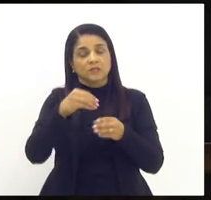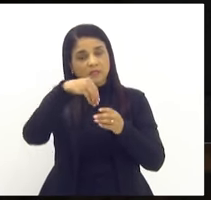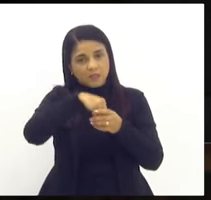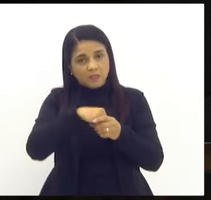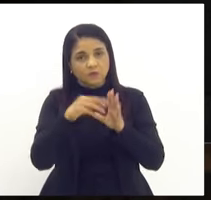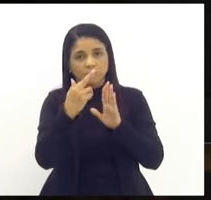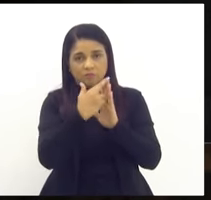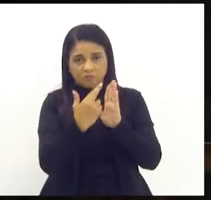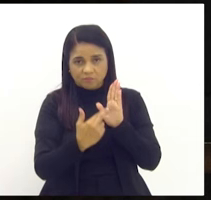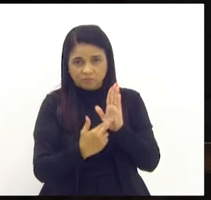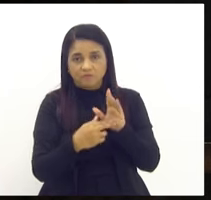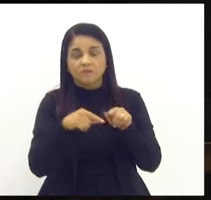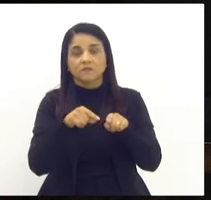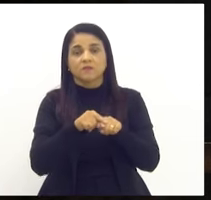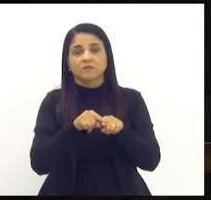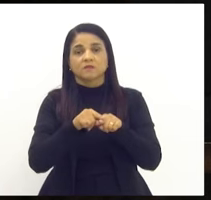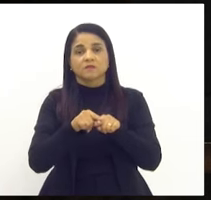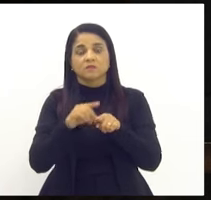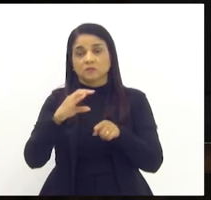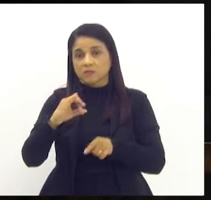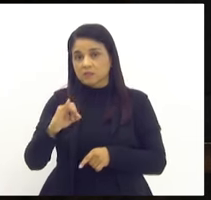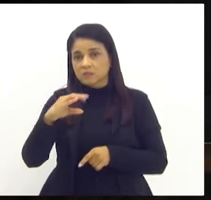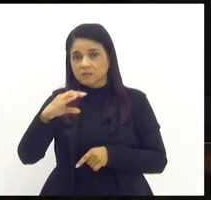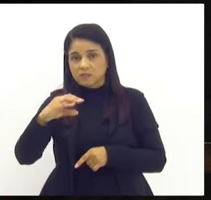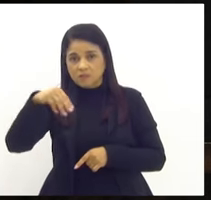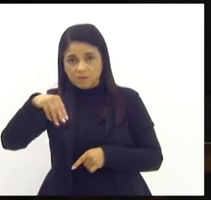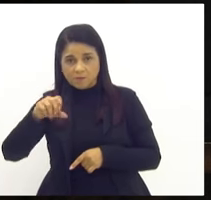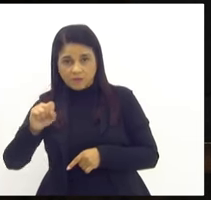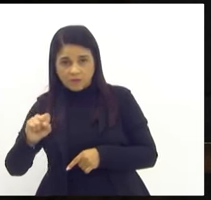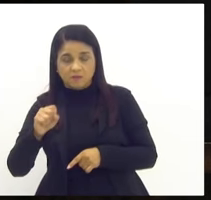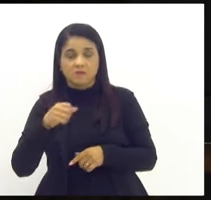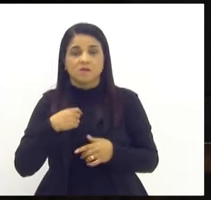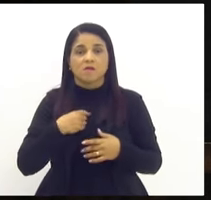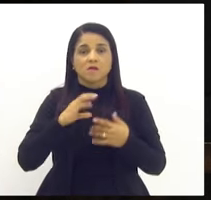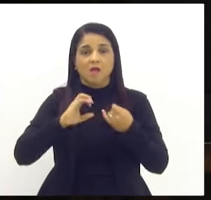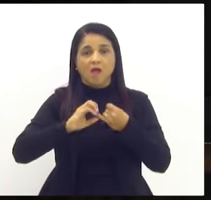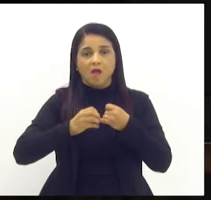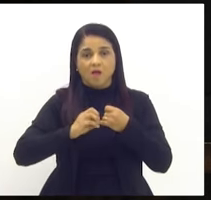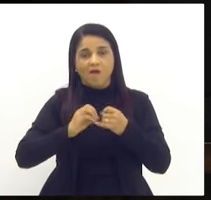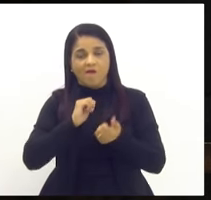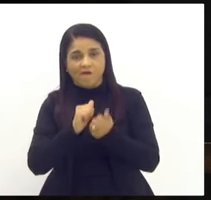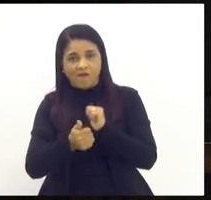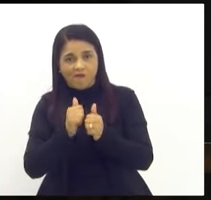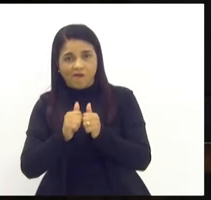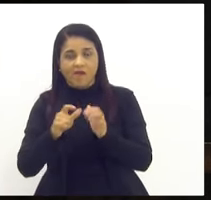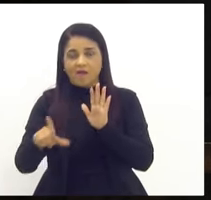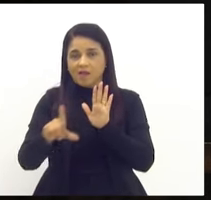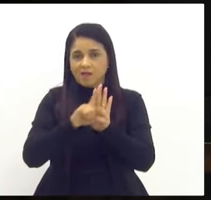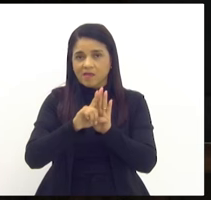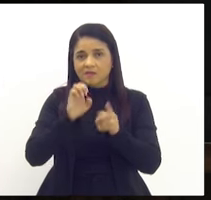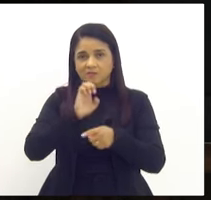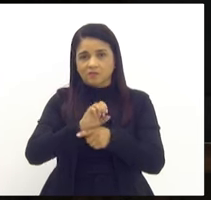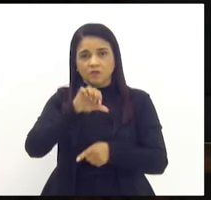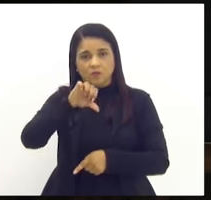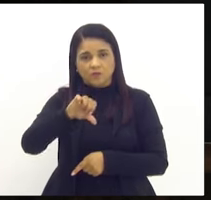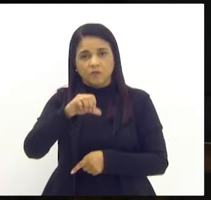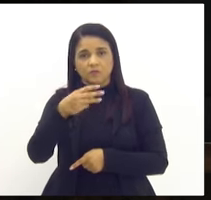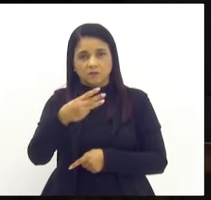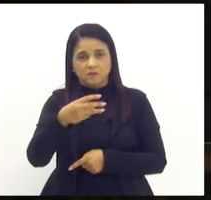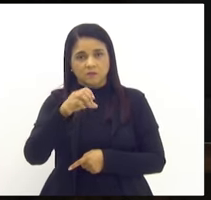e cms nas operações ternas com arroz e feijão concedida pela lei estadual número